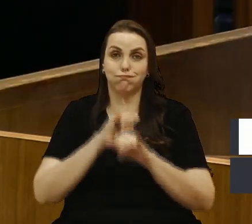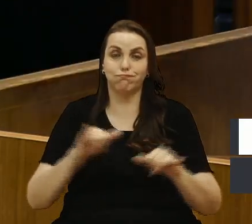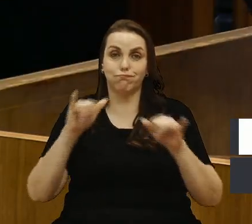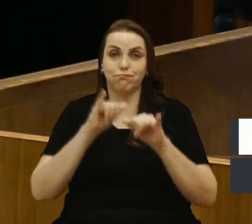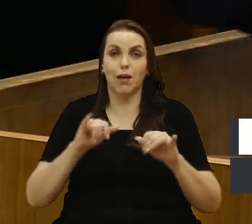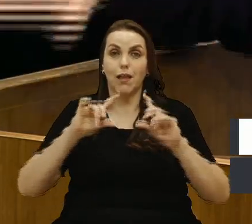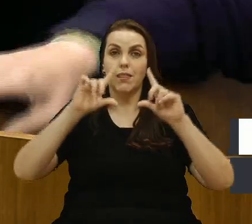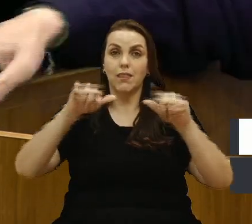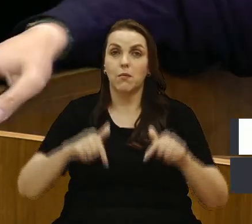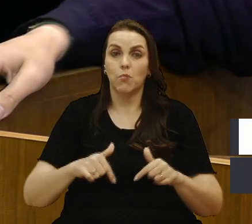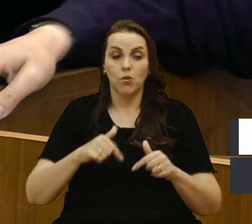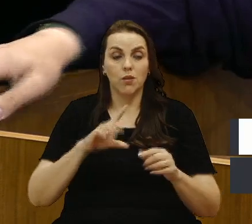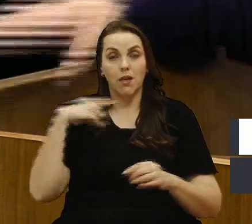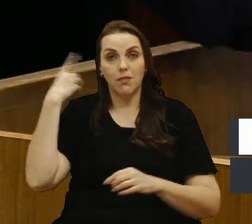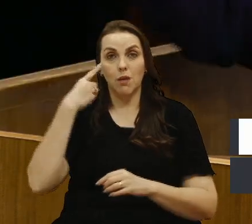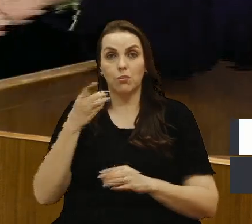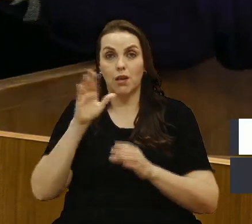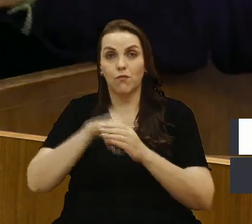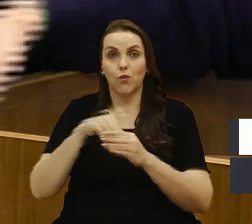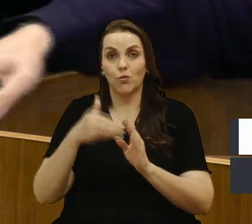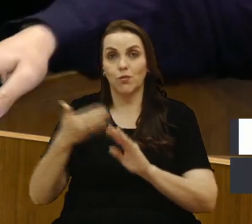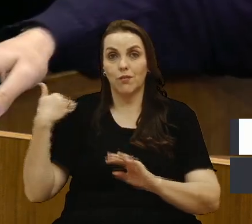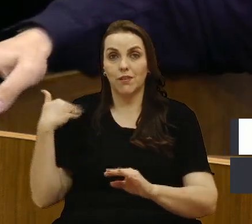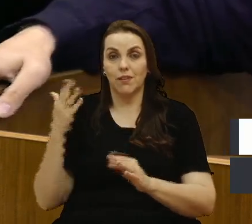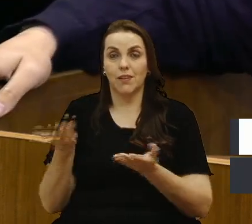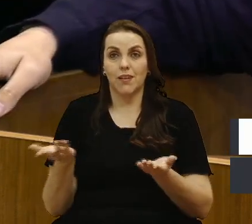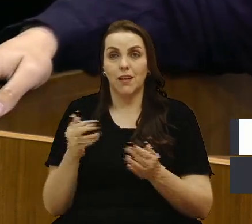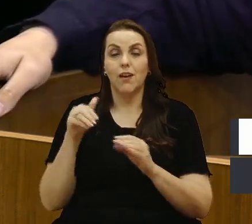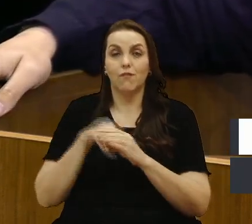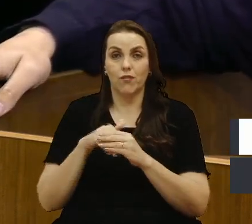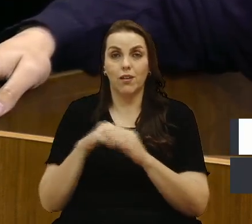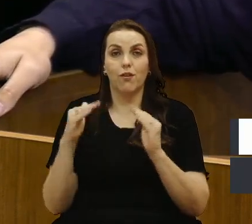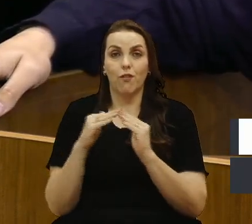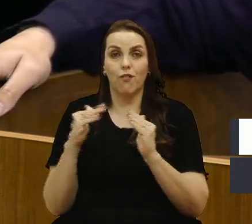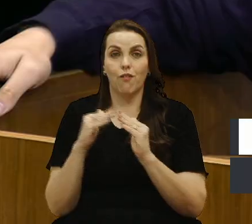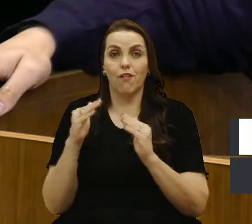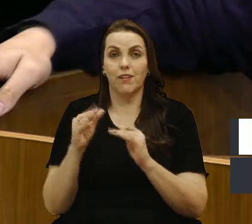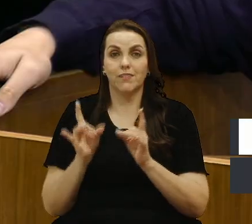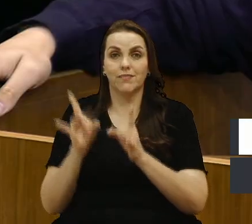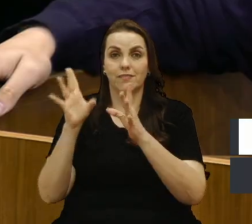que vocês votaram na outra eleição vai votar a favor da privatização da água.